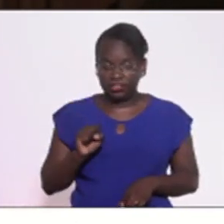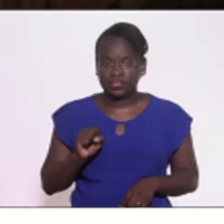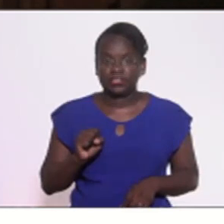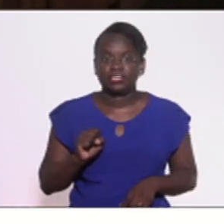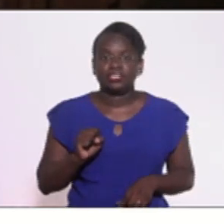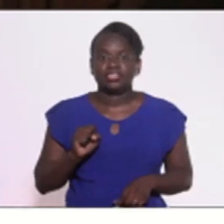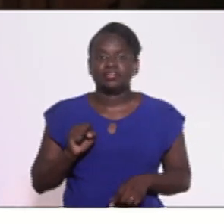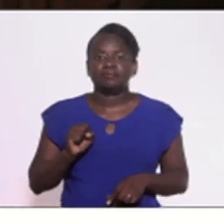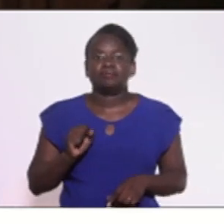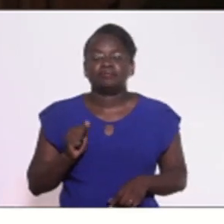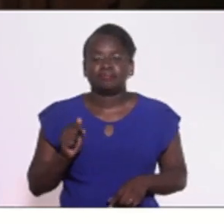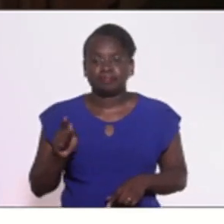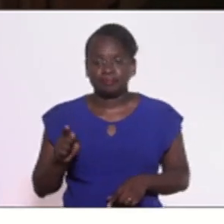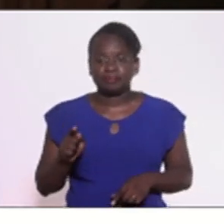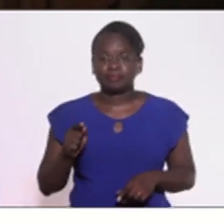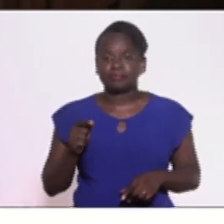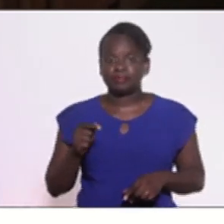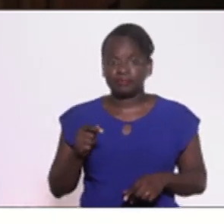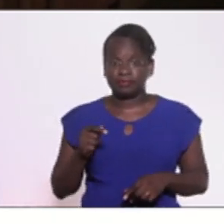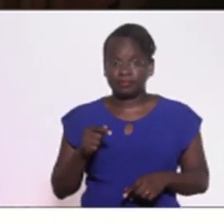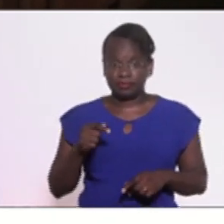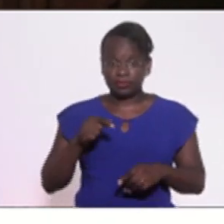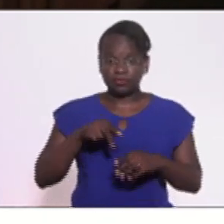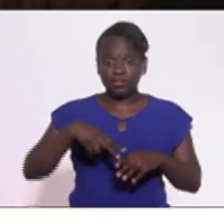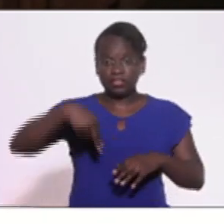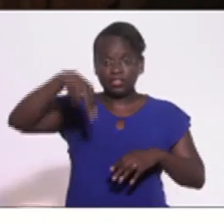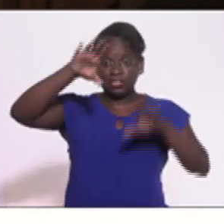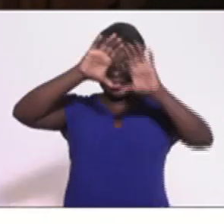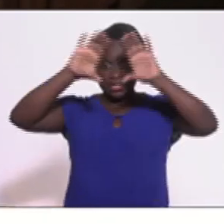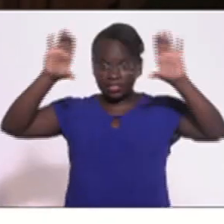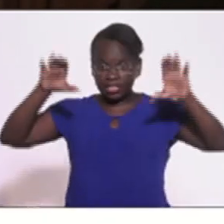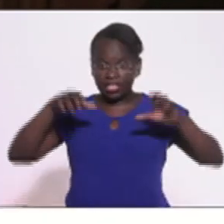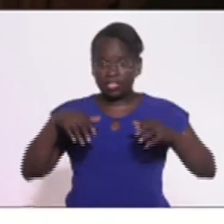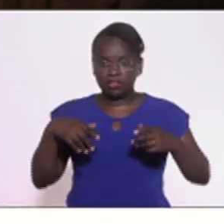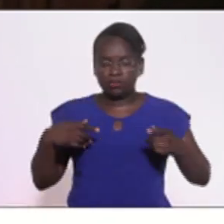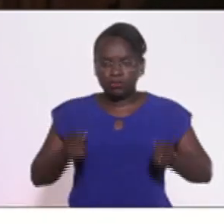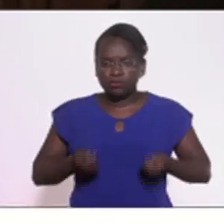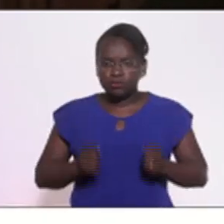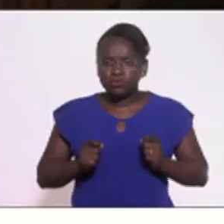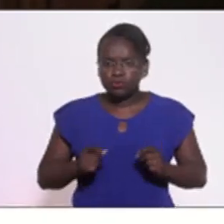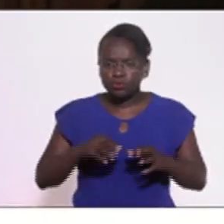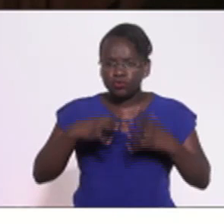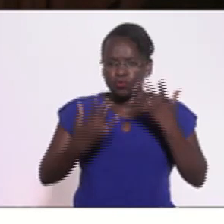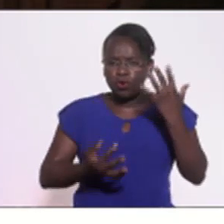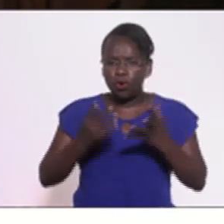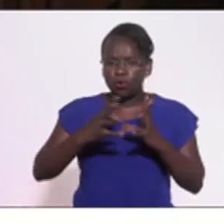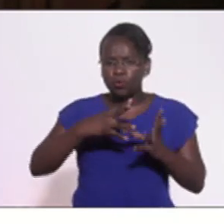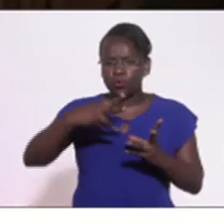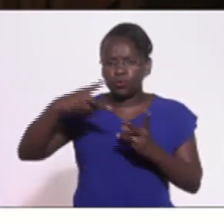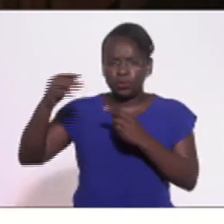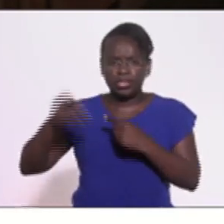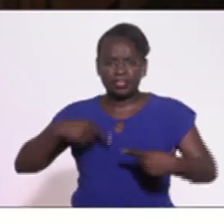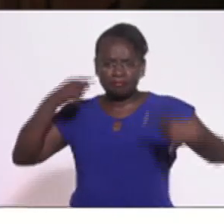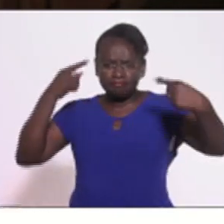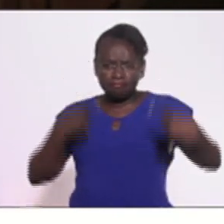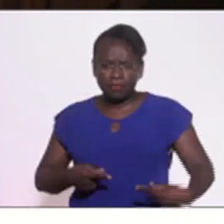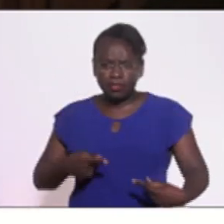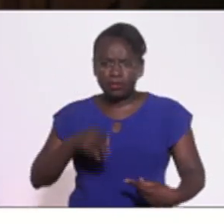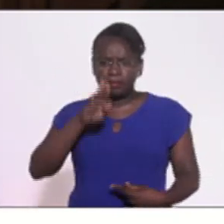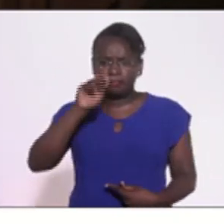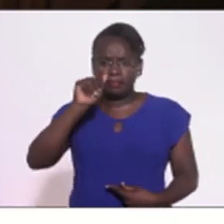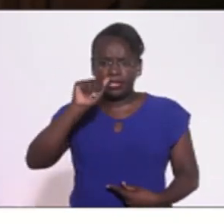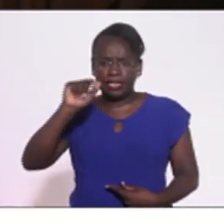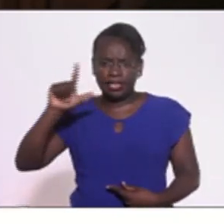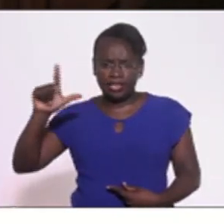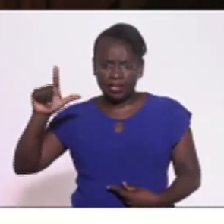Elial Anavi, aquele que subiu aos céus numa carruagem de fogo e que desafiou o deus